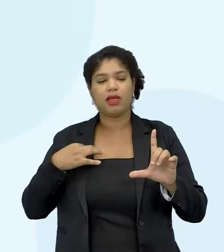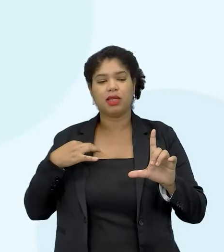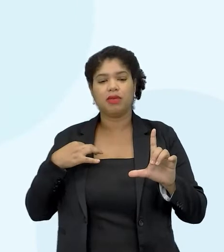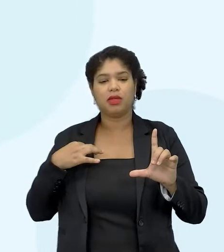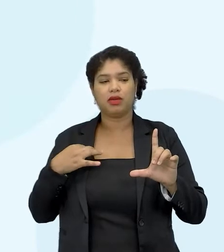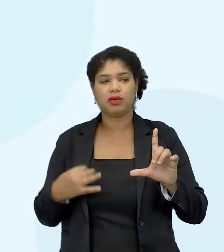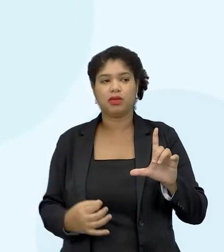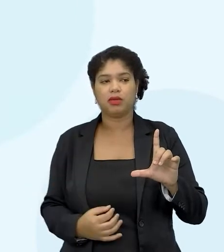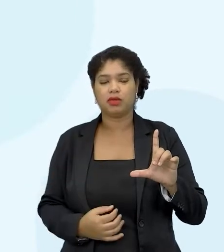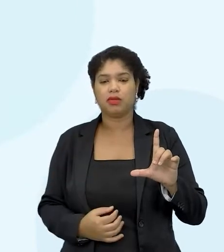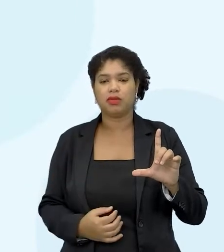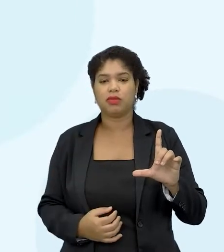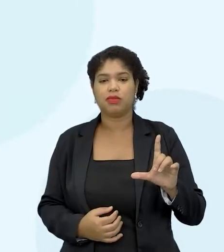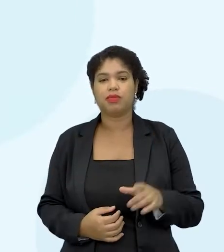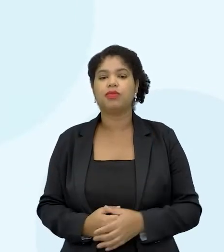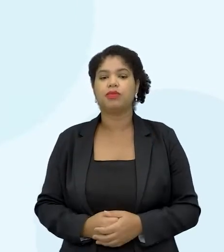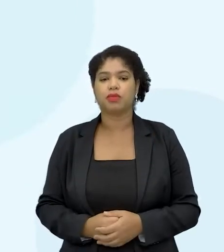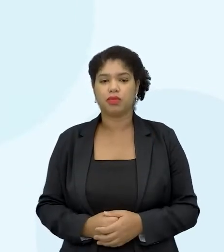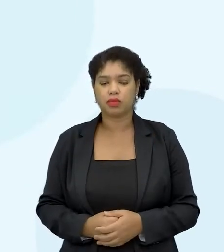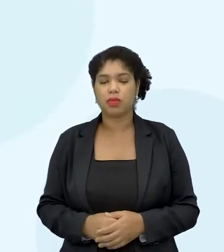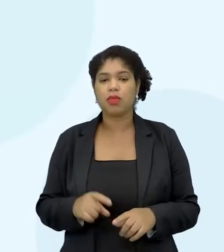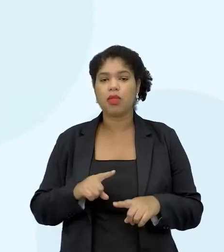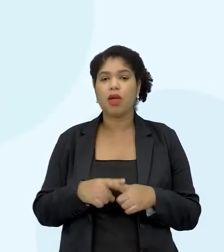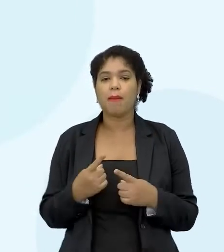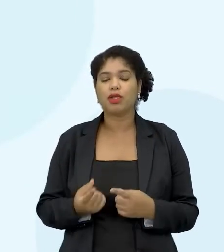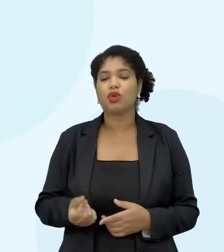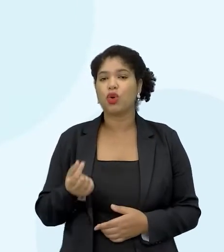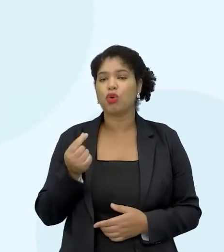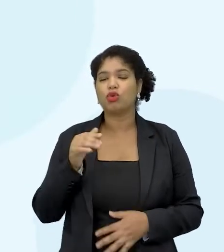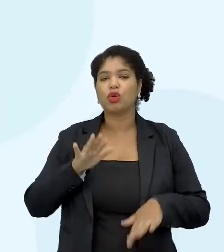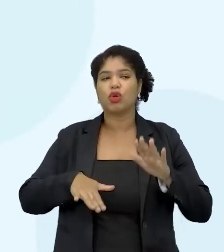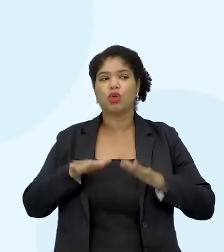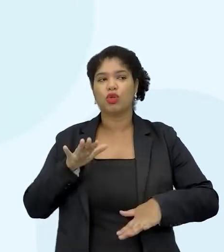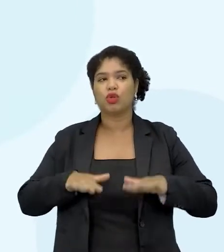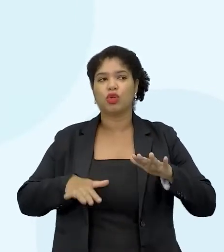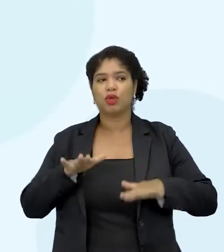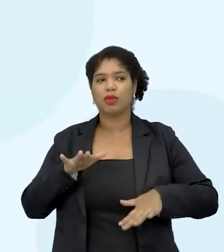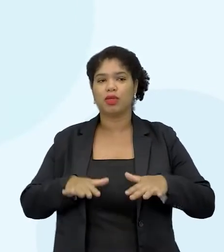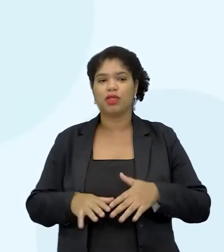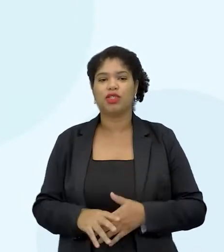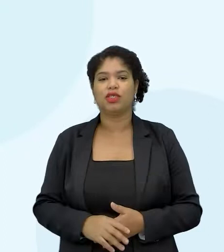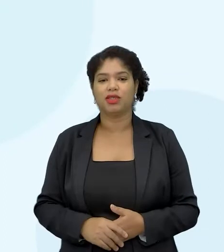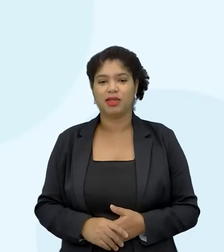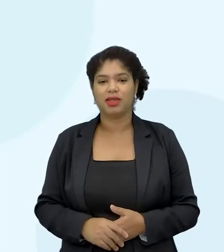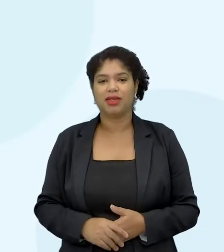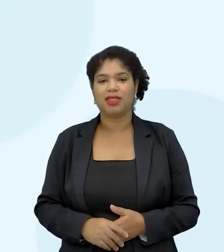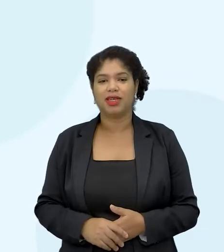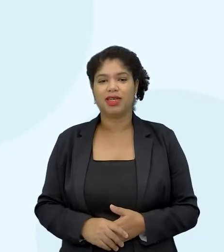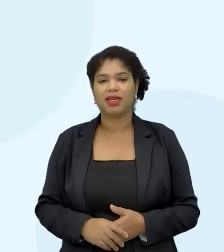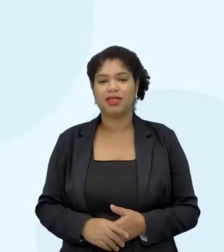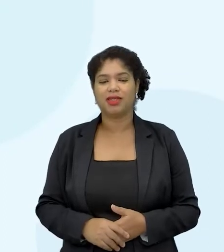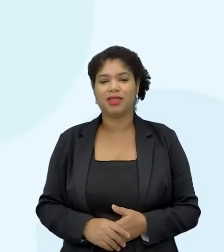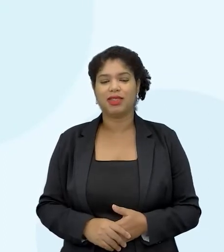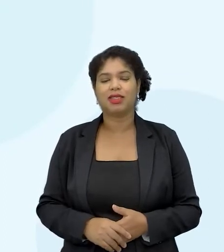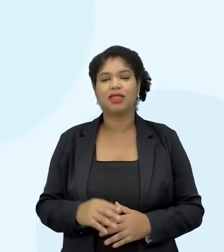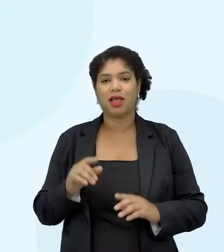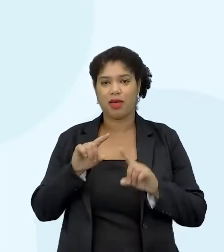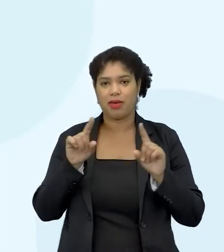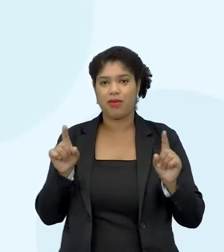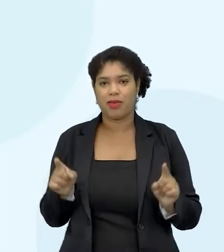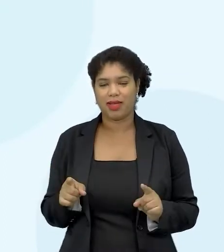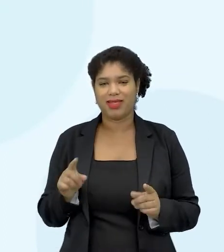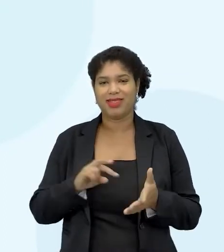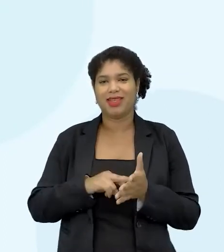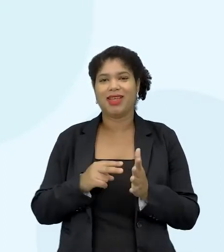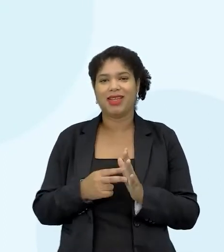coloco o custo na vertical. O custo depende, lembra que a gente coloca assim, ó, entre parênteses, significa que o